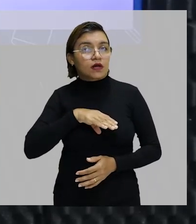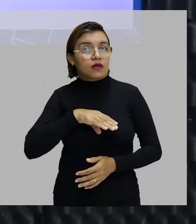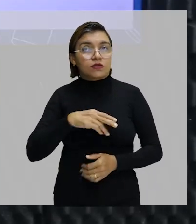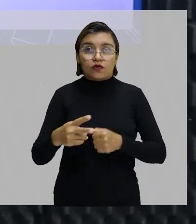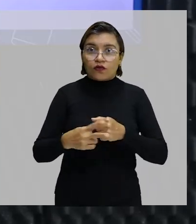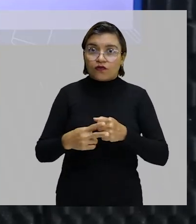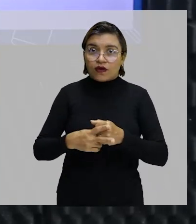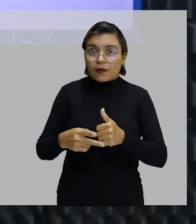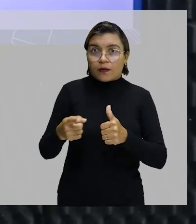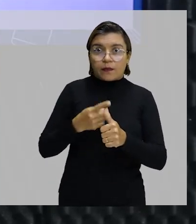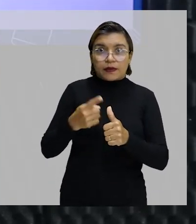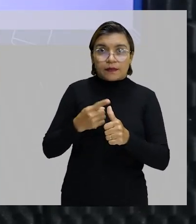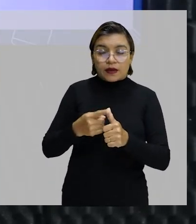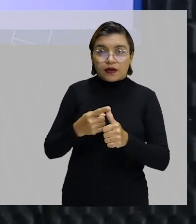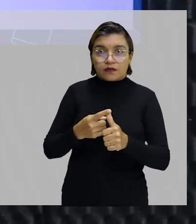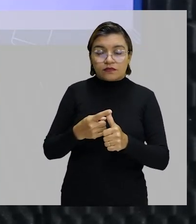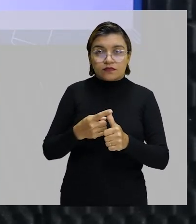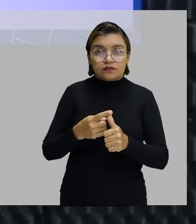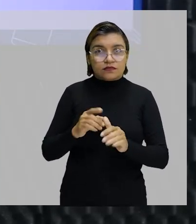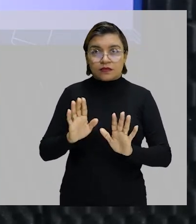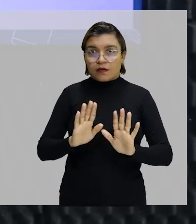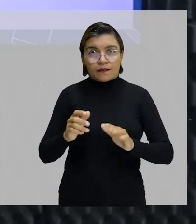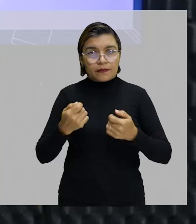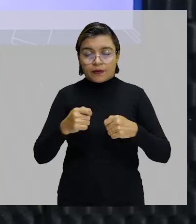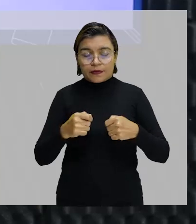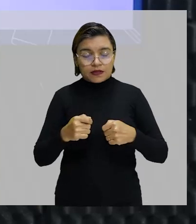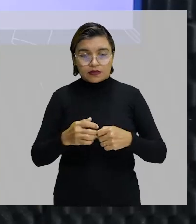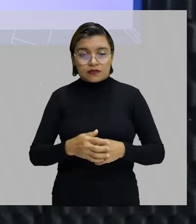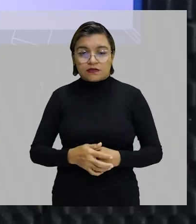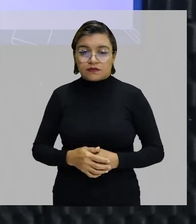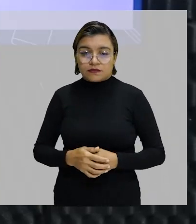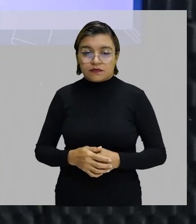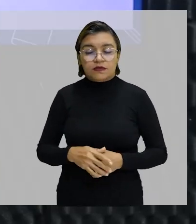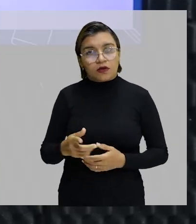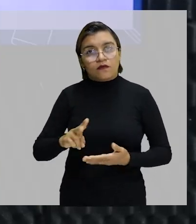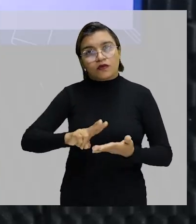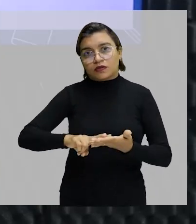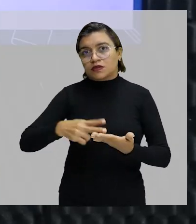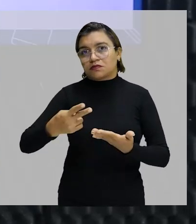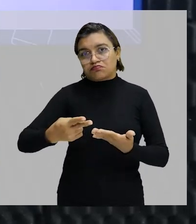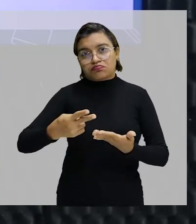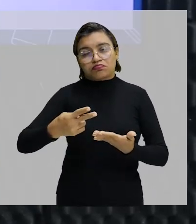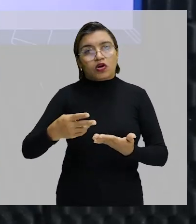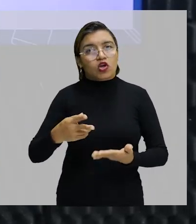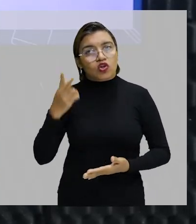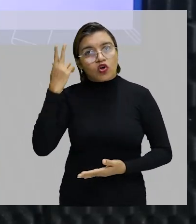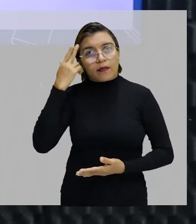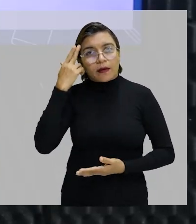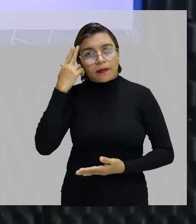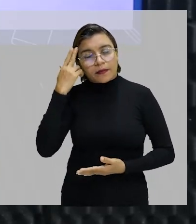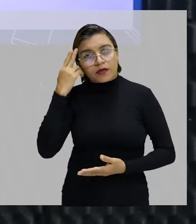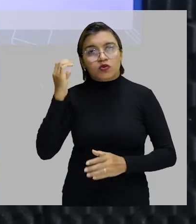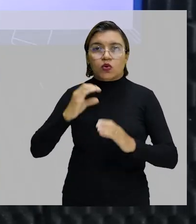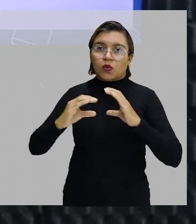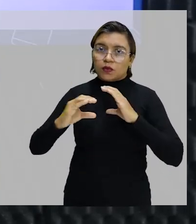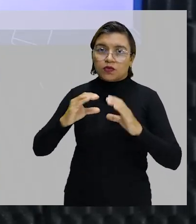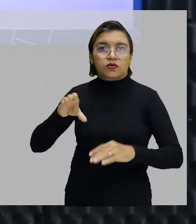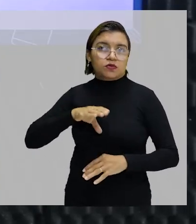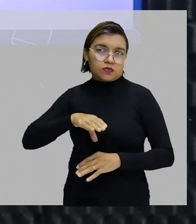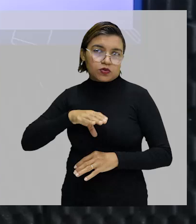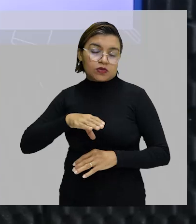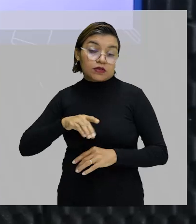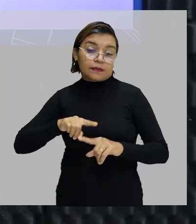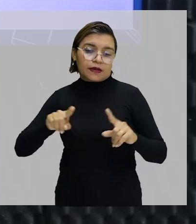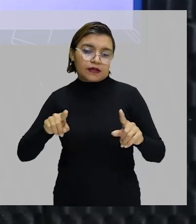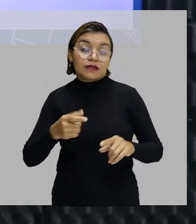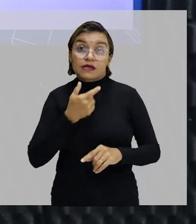Está você lendo? Não tem essa necessidade. Portanto, você traduz como nós normalmente nos comunicamos em língua portuguesa. Mas